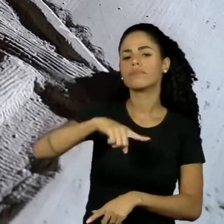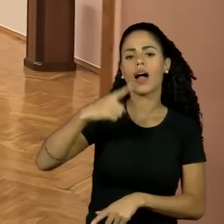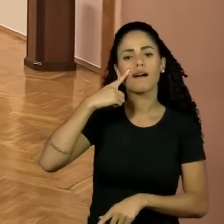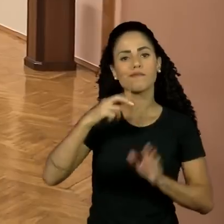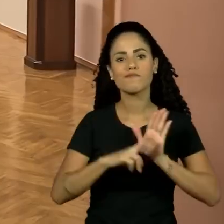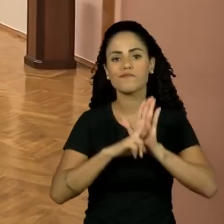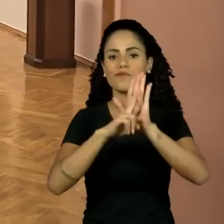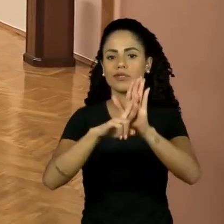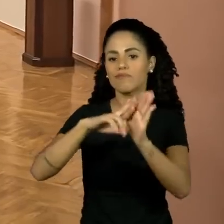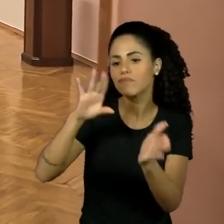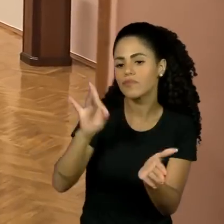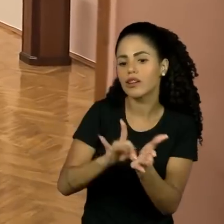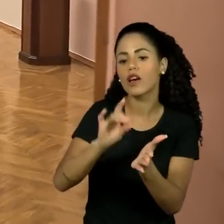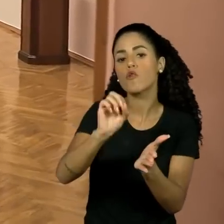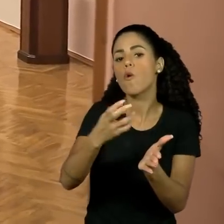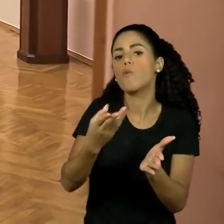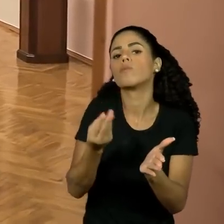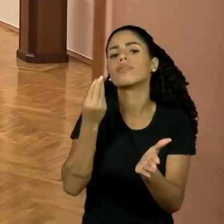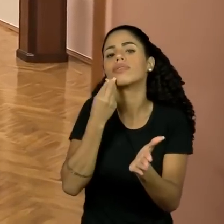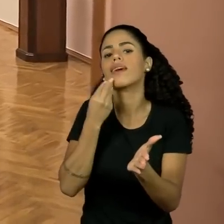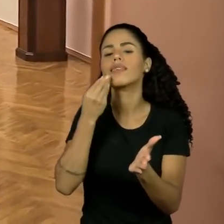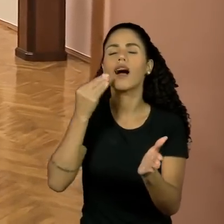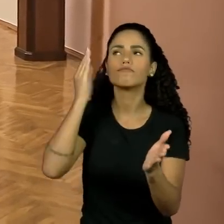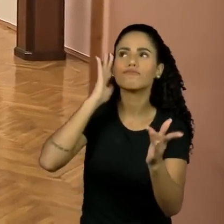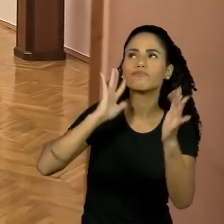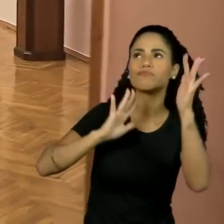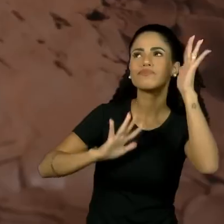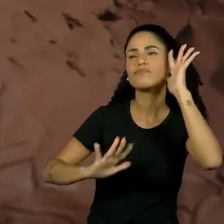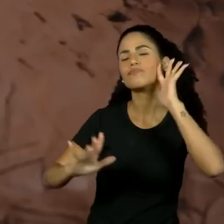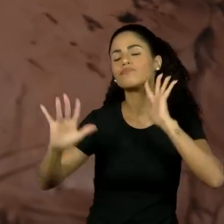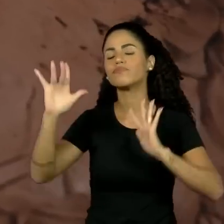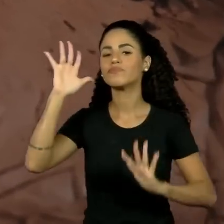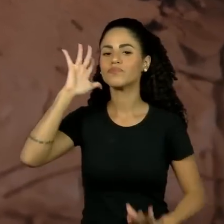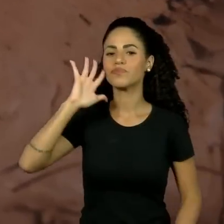a realidade ou dar asas à sua imaginação.